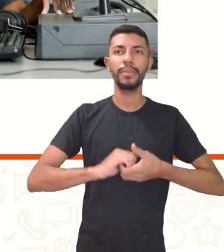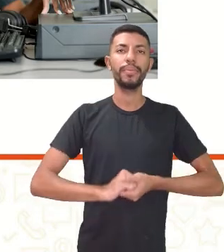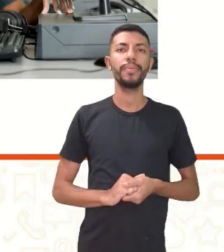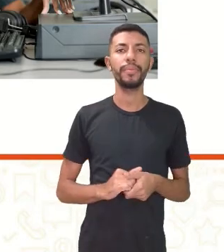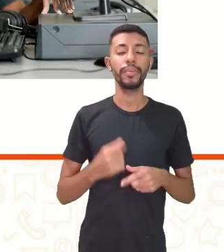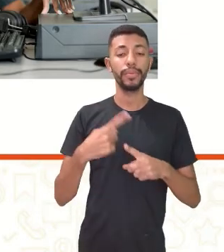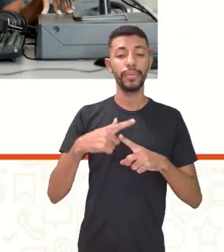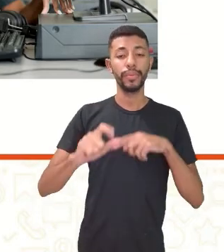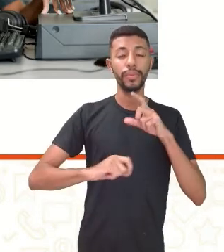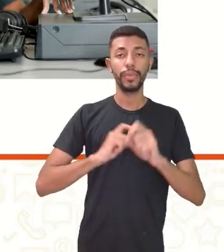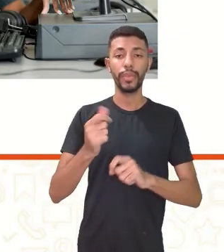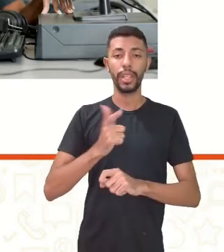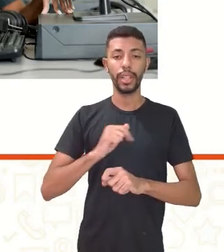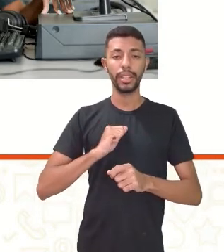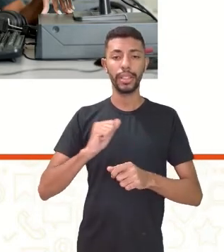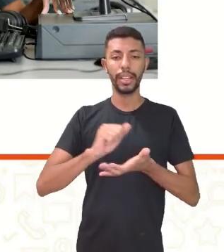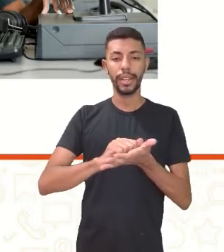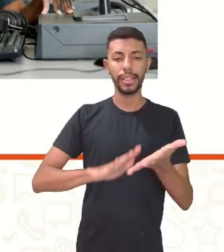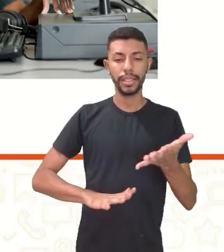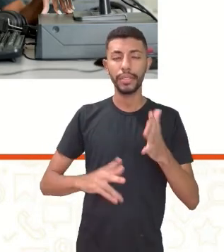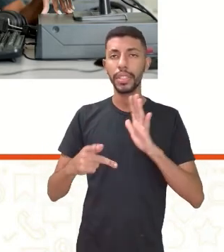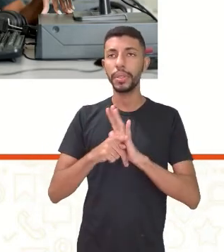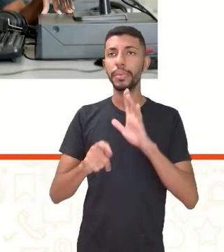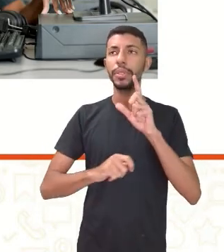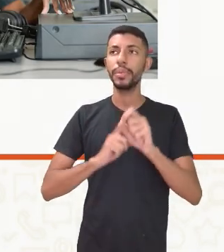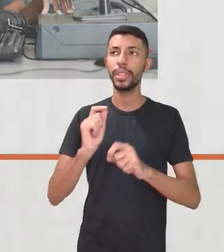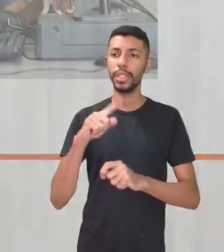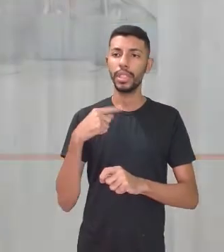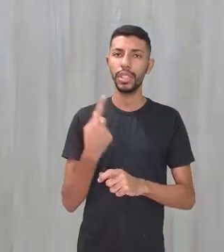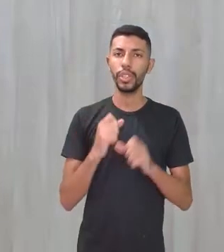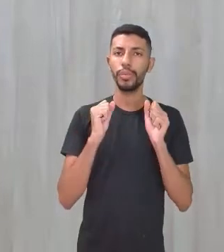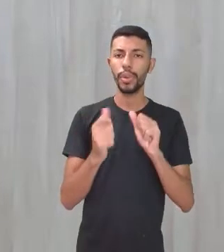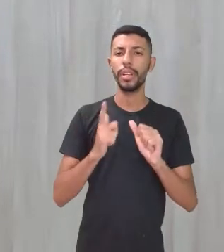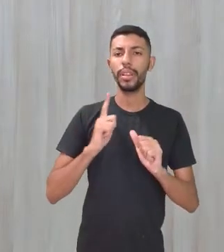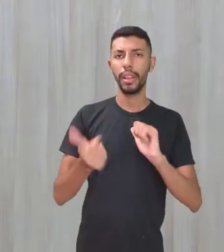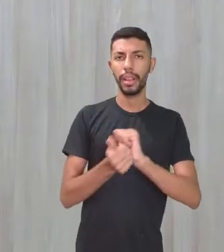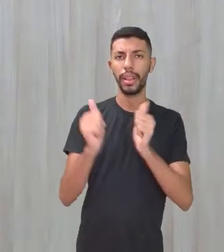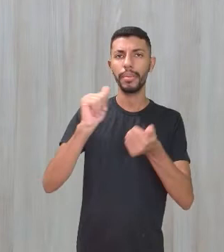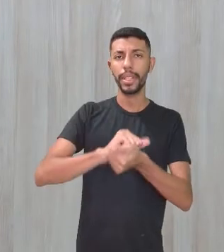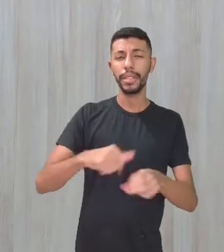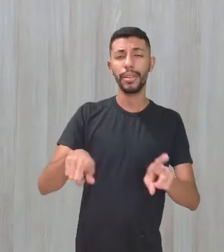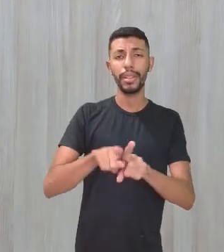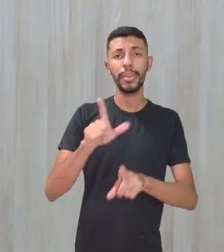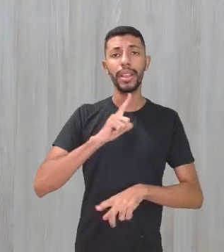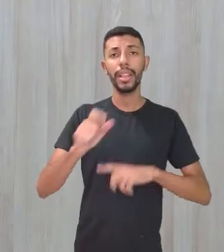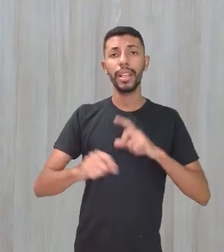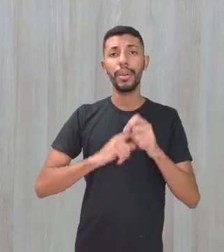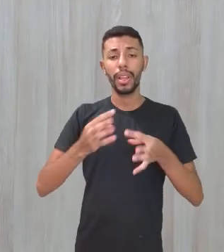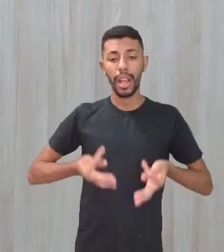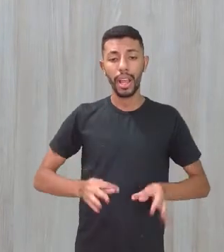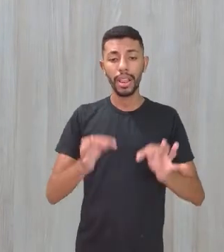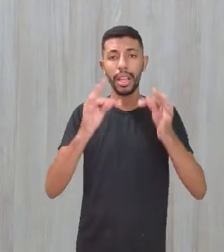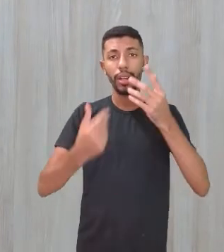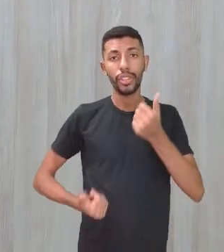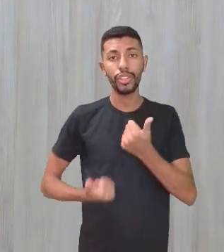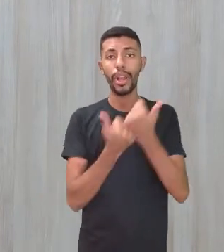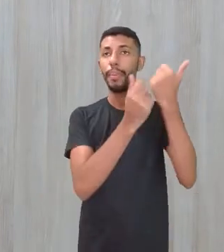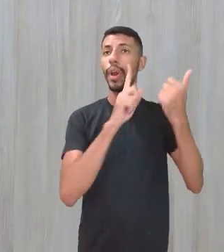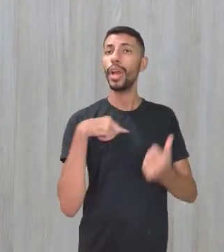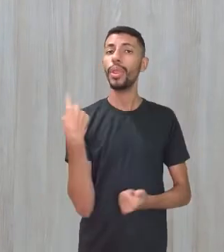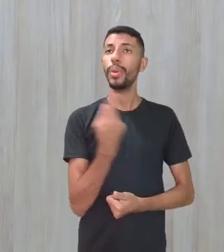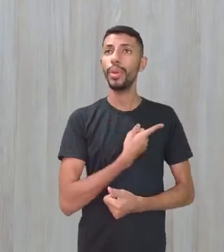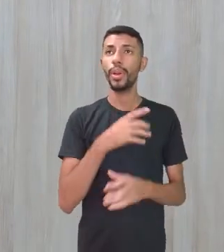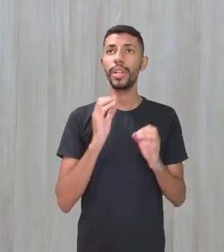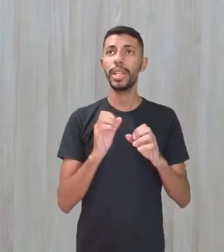das atividades que podemos ter adaptações, temos a tecnologia ao nosso favor, que